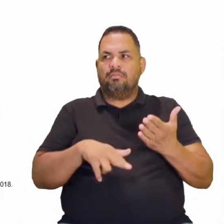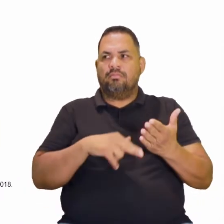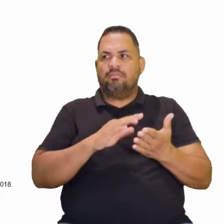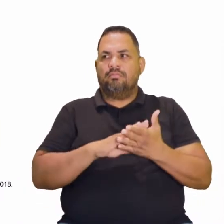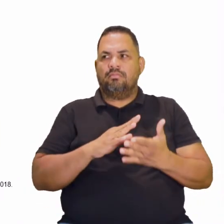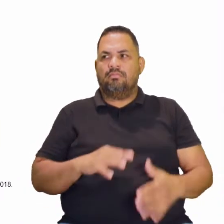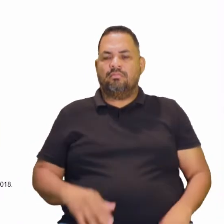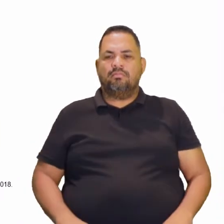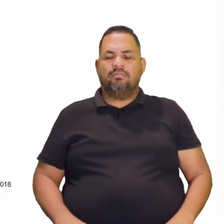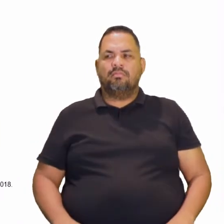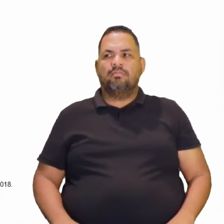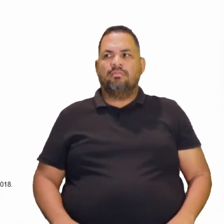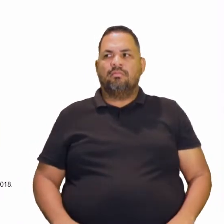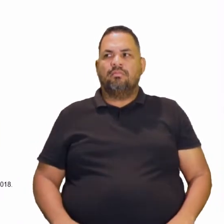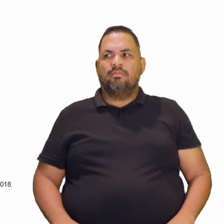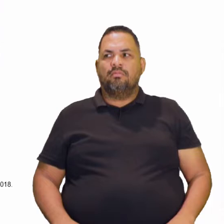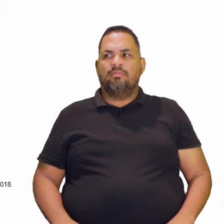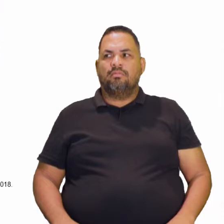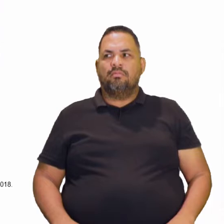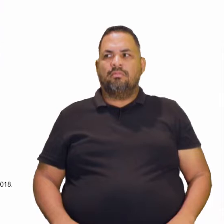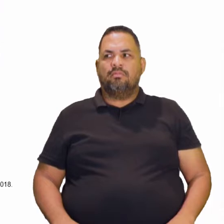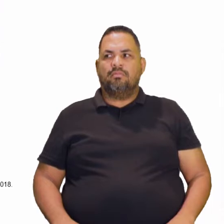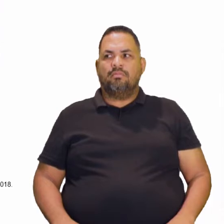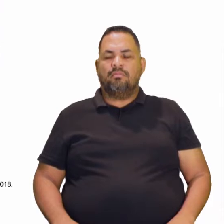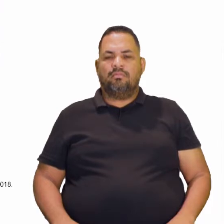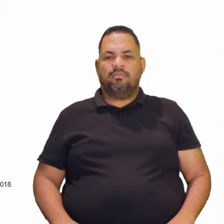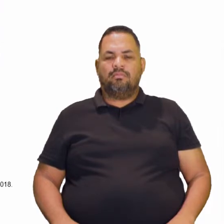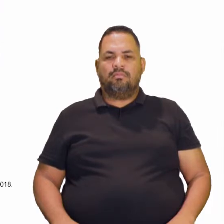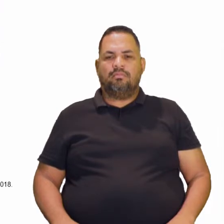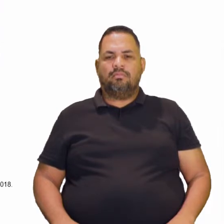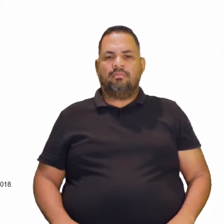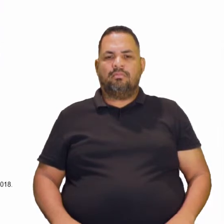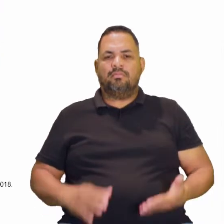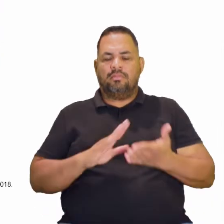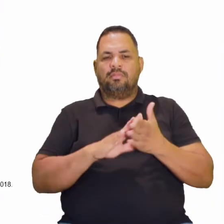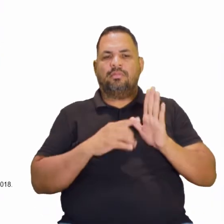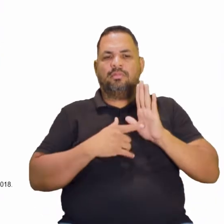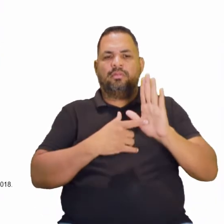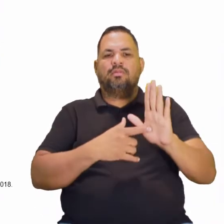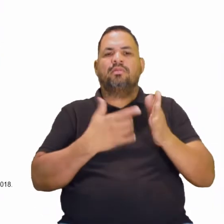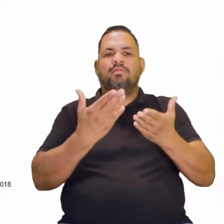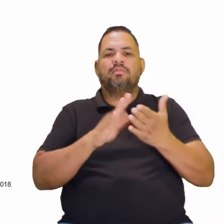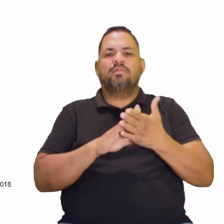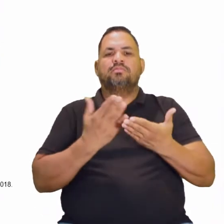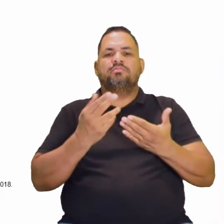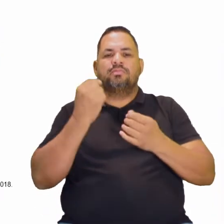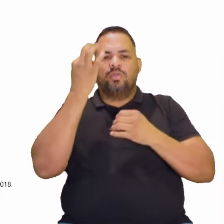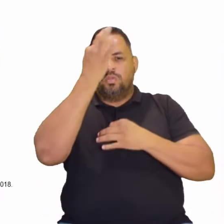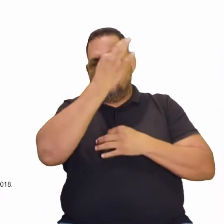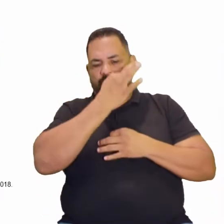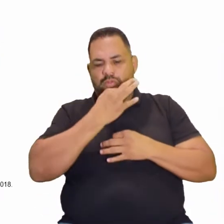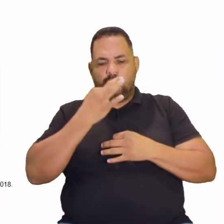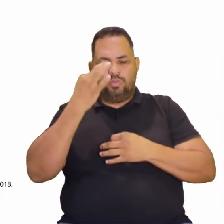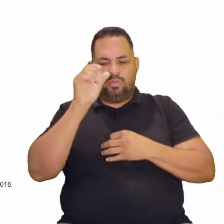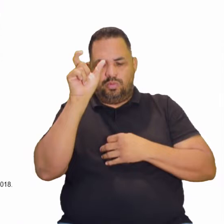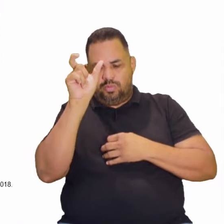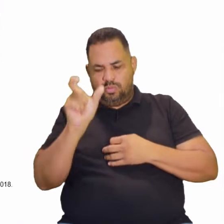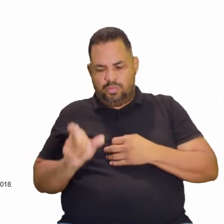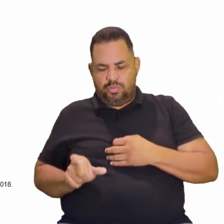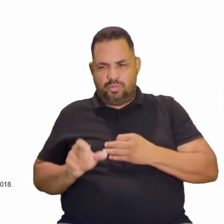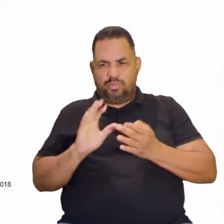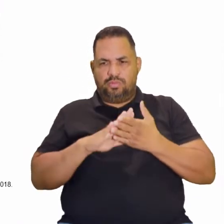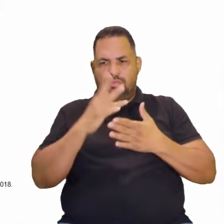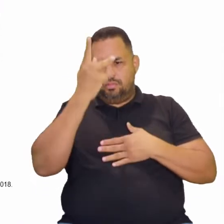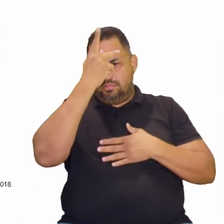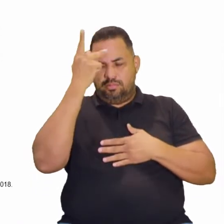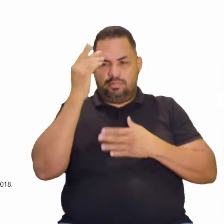nós percebemos aí o quanto ela traz muito esses traços, né, da personalidade aí de quem